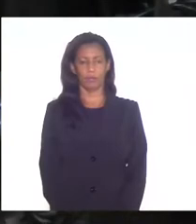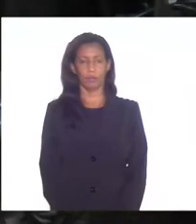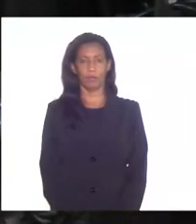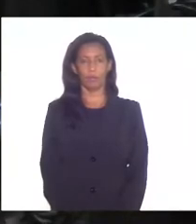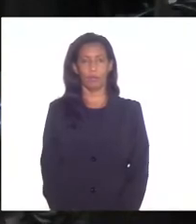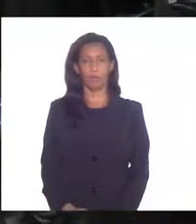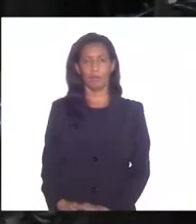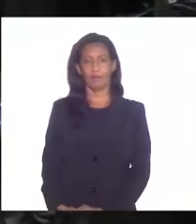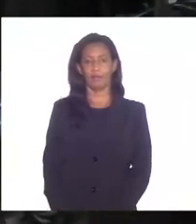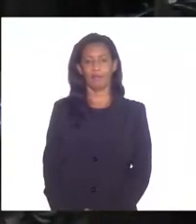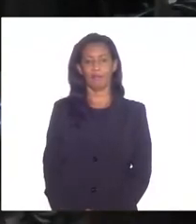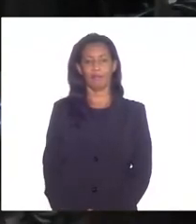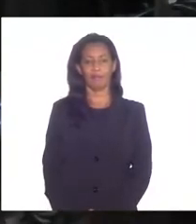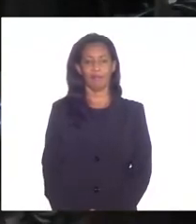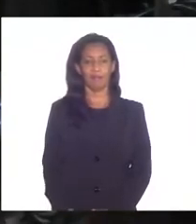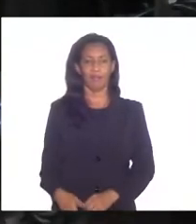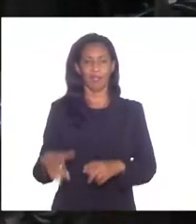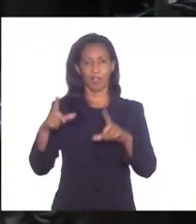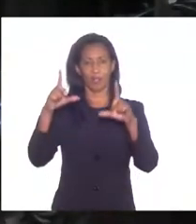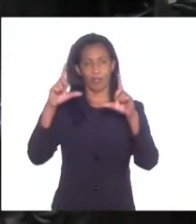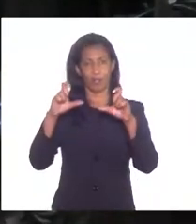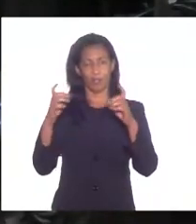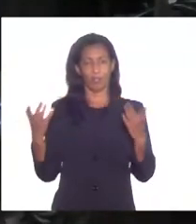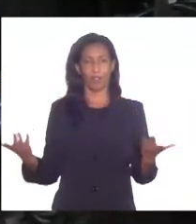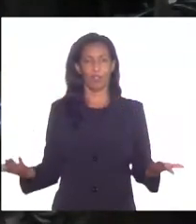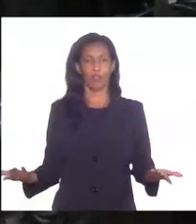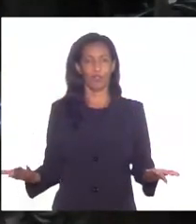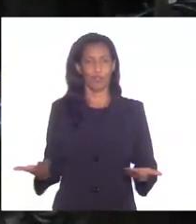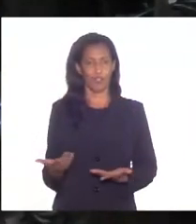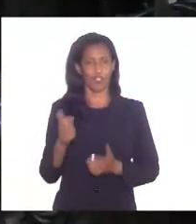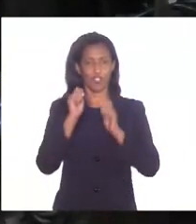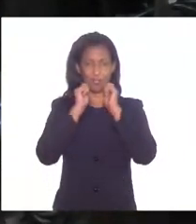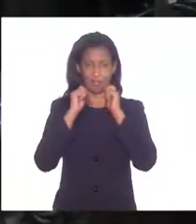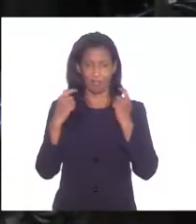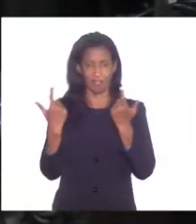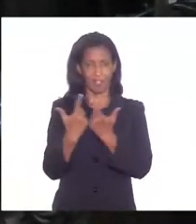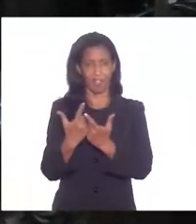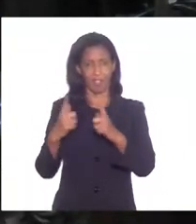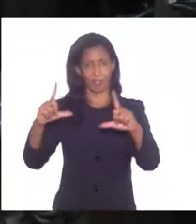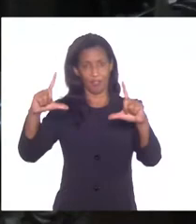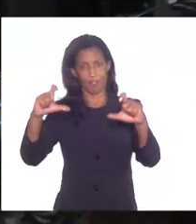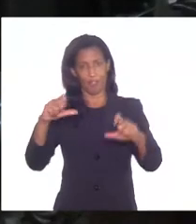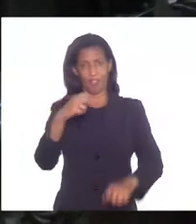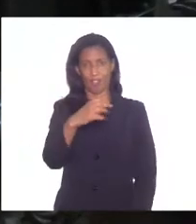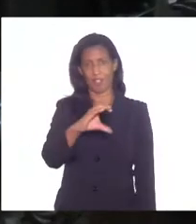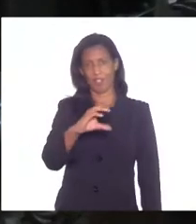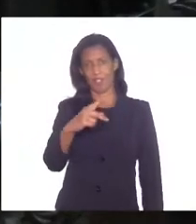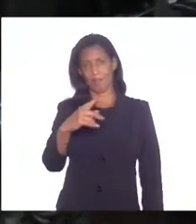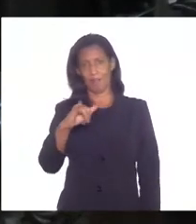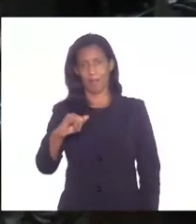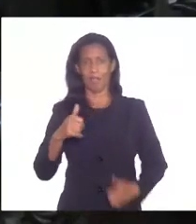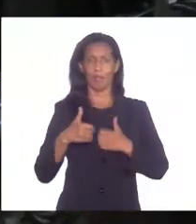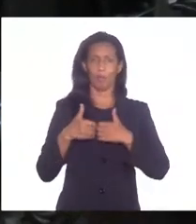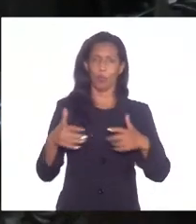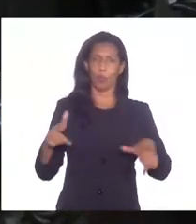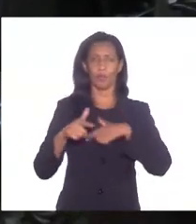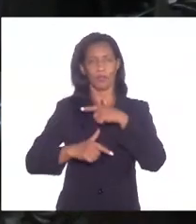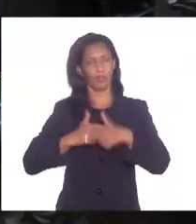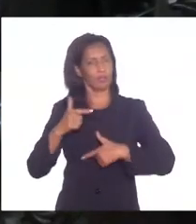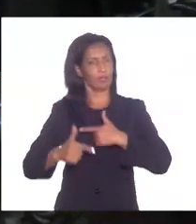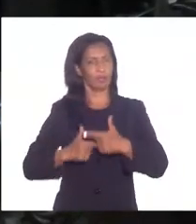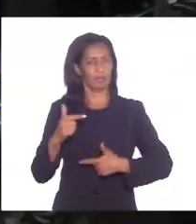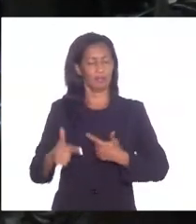fotógrafo da casa, para fazer o registro aqui da CPI, por favor. Para a gente iniciar os trabalhos.